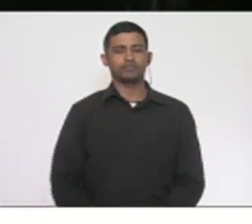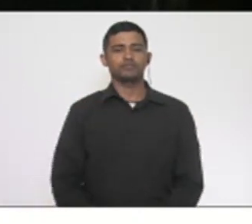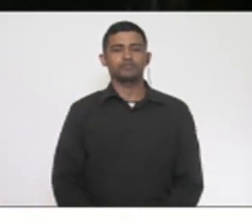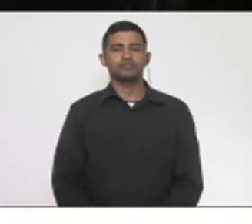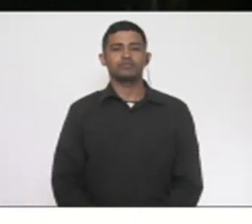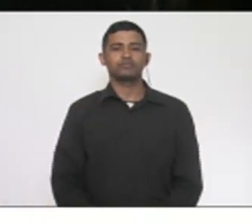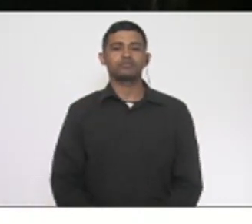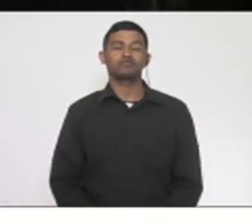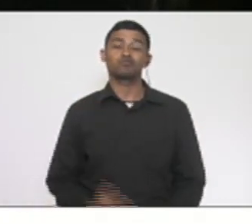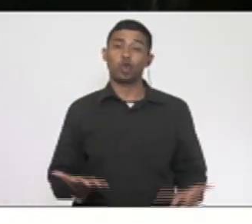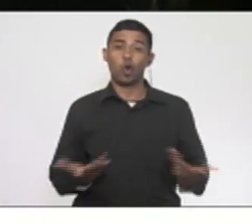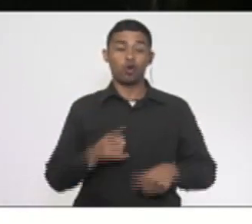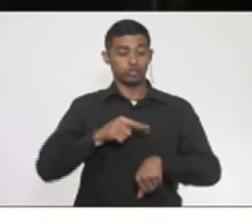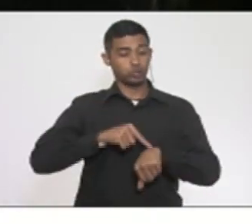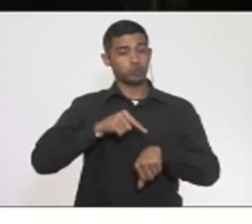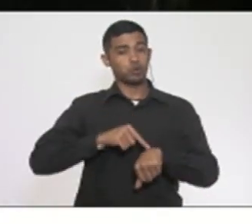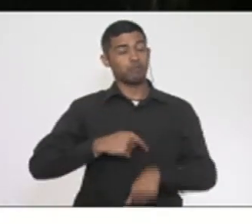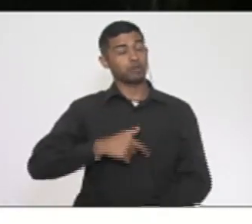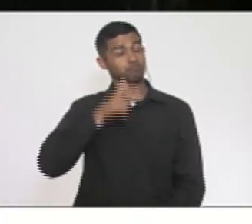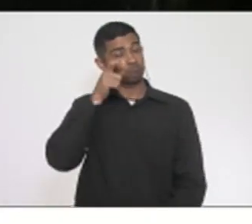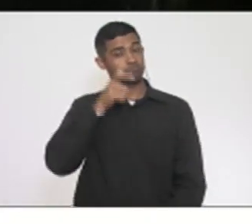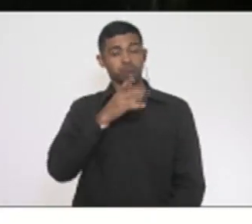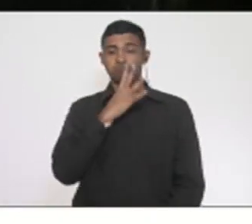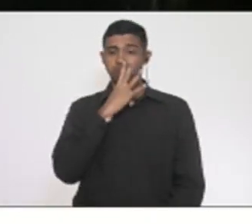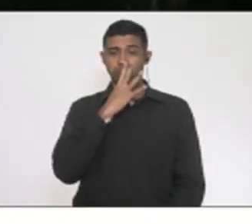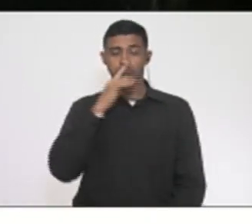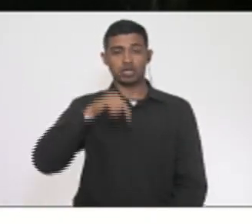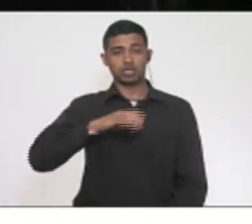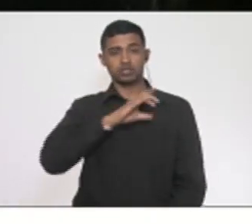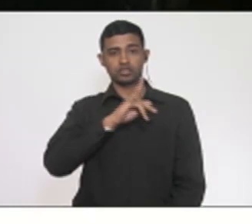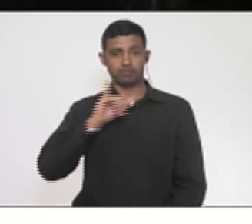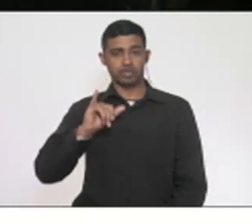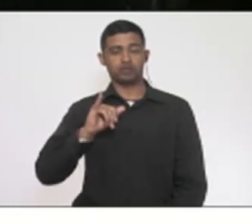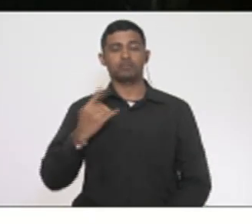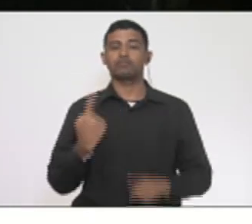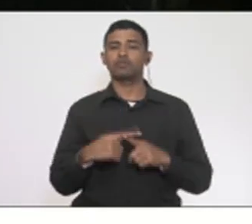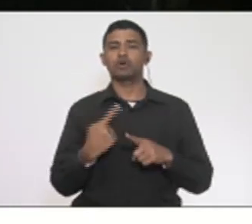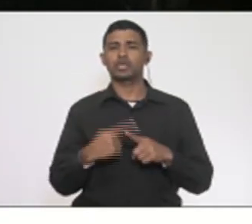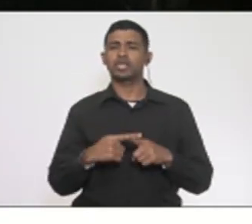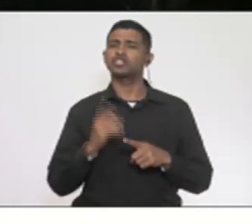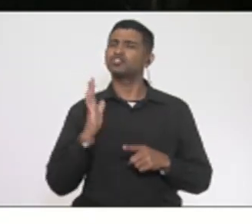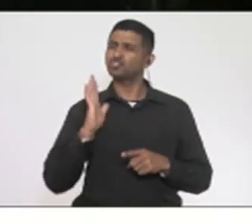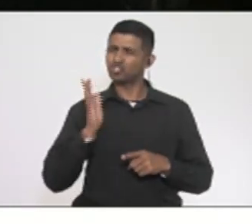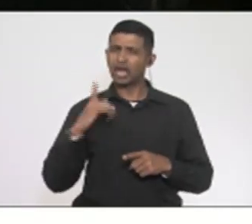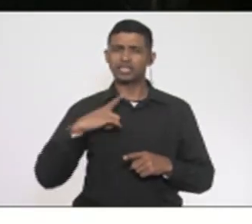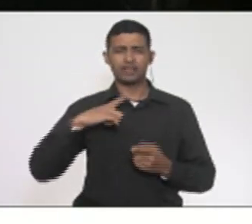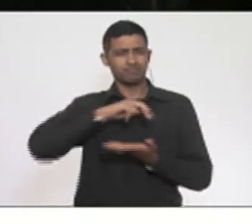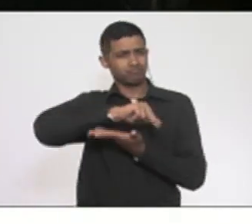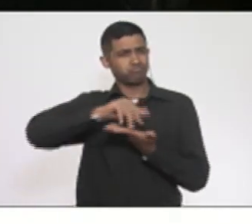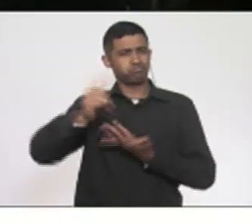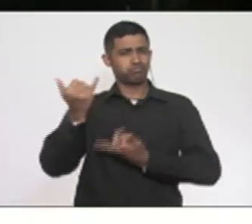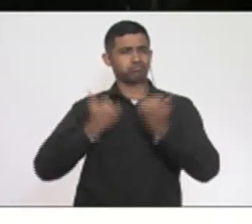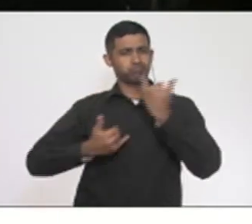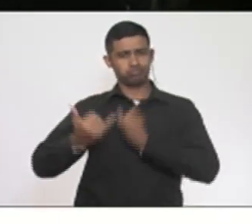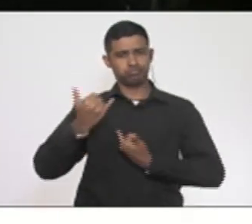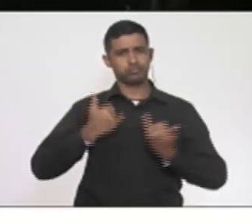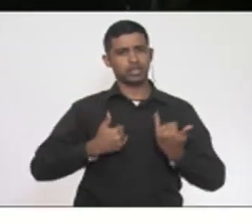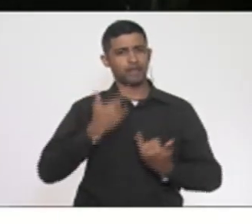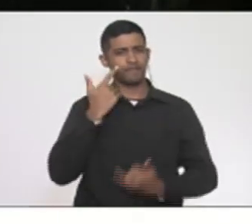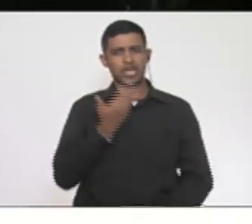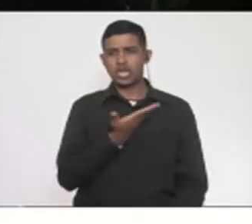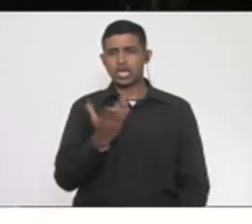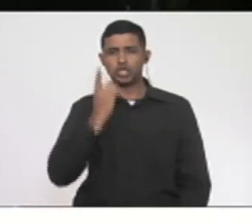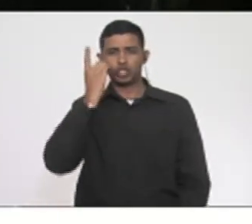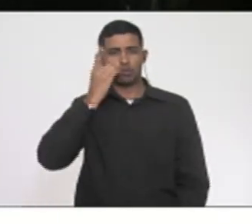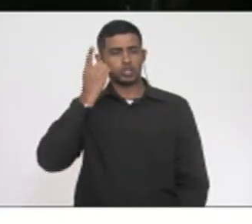Nós estamos num momento assim, bem interessante da nossa CPI, porque nós já recebemos informações que efetivamente os deputados